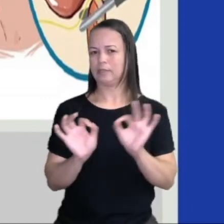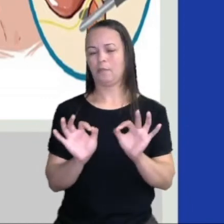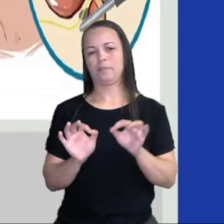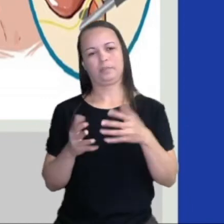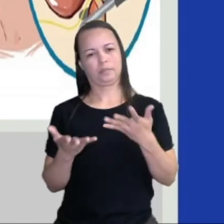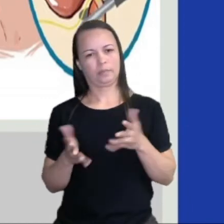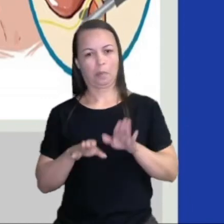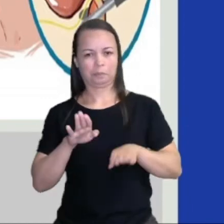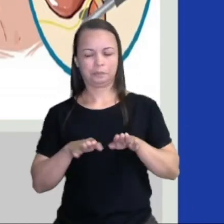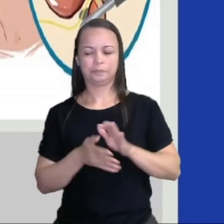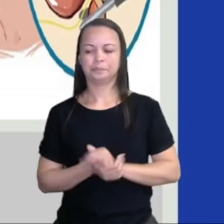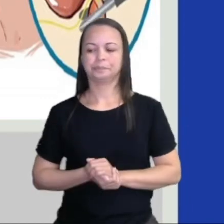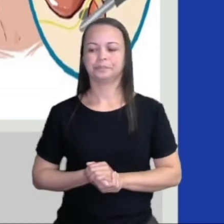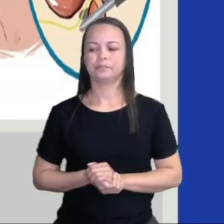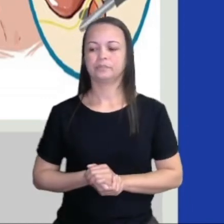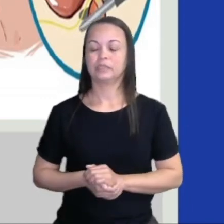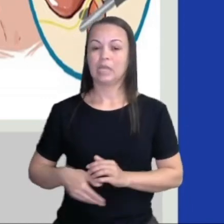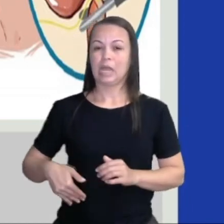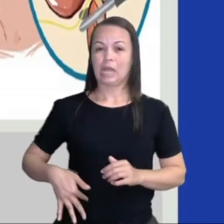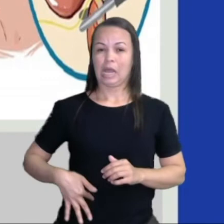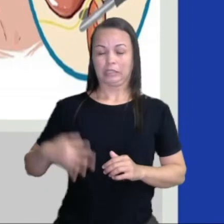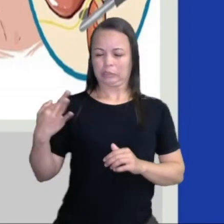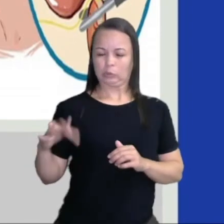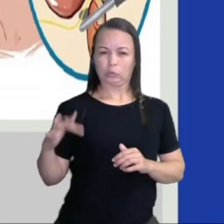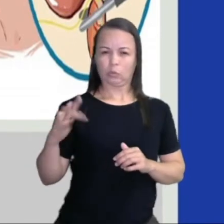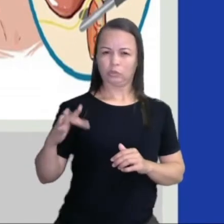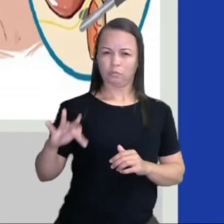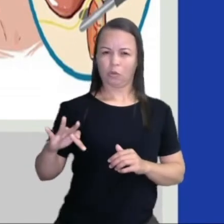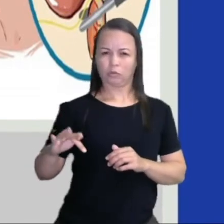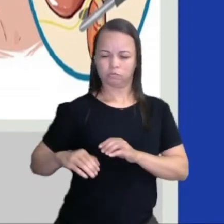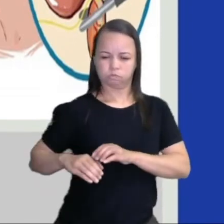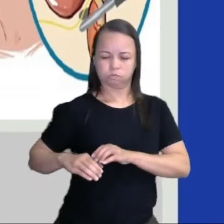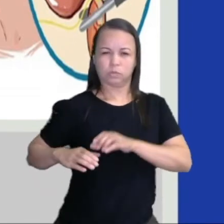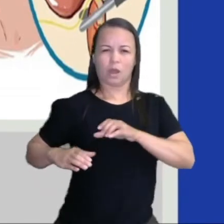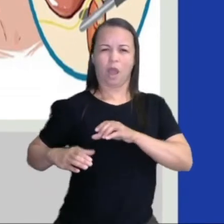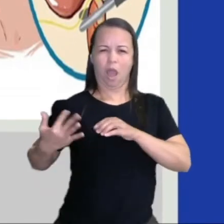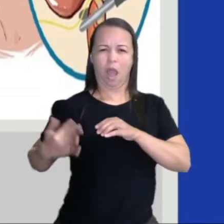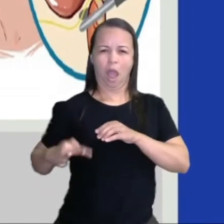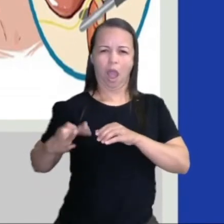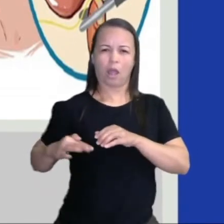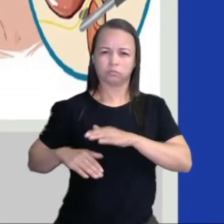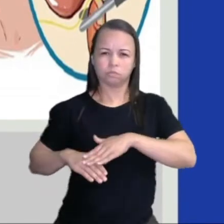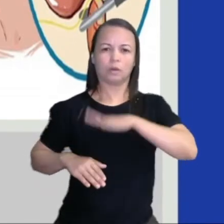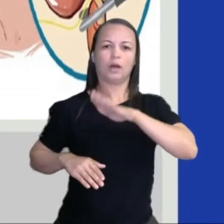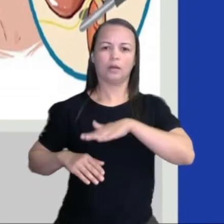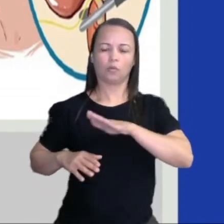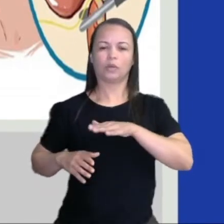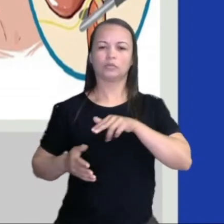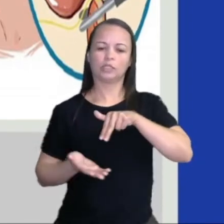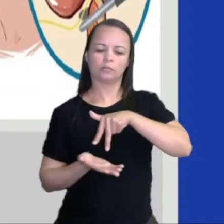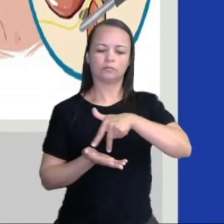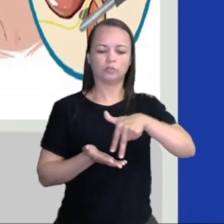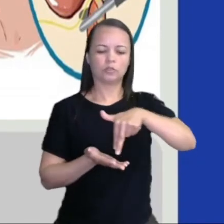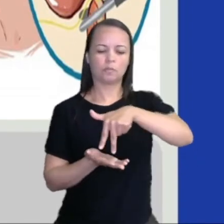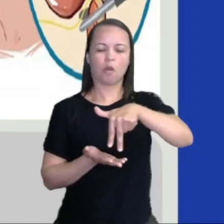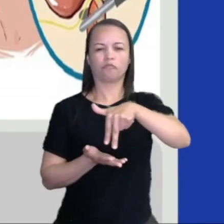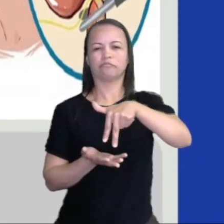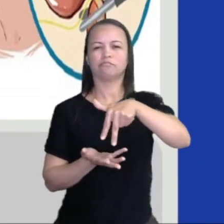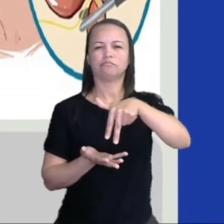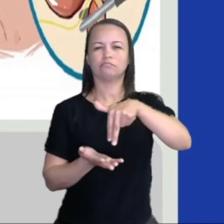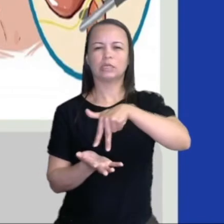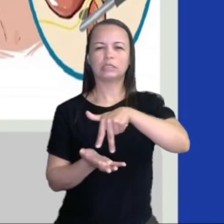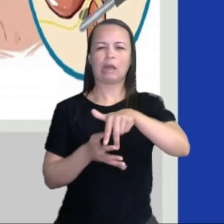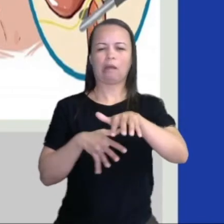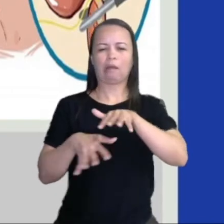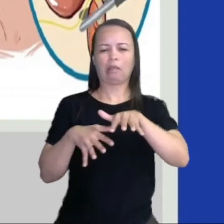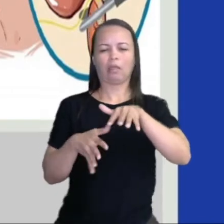ó, a dor se torna mais intensa quando tenta se movimentar. Ou seja, essa dor se